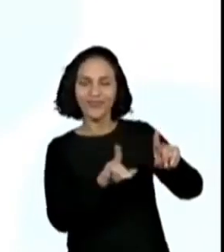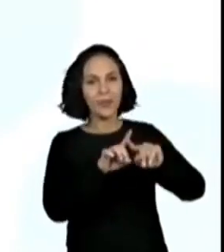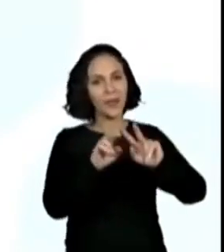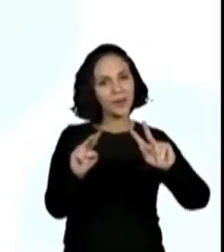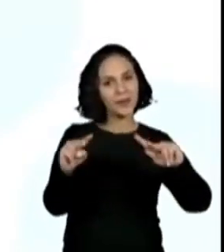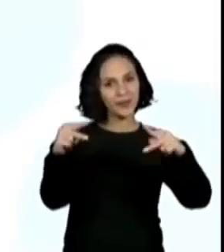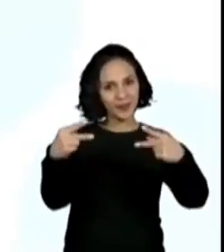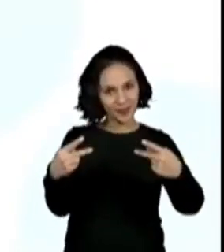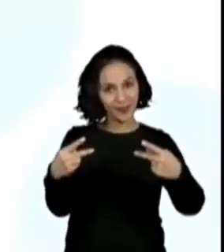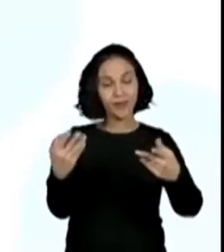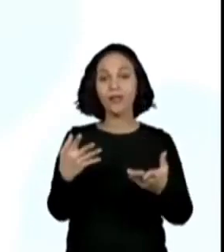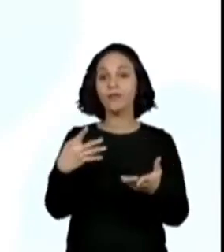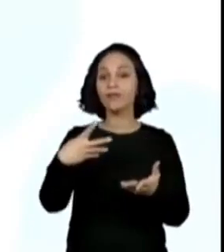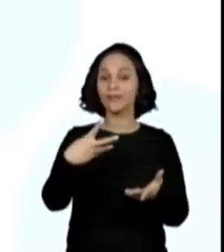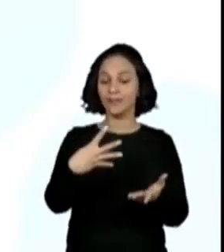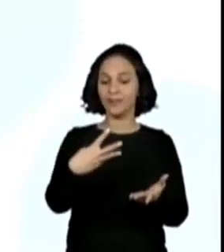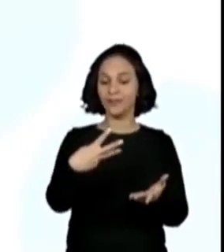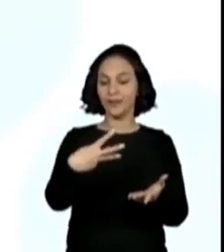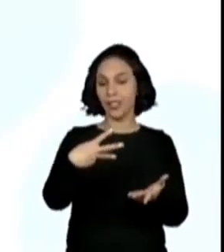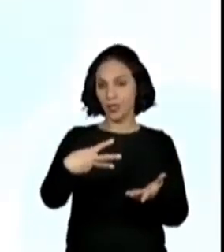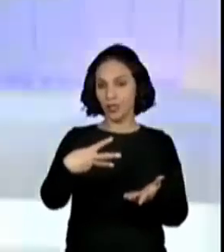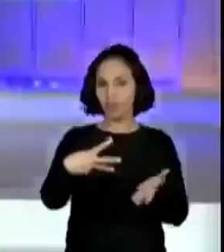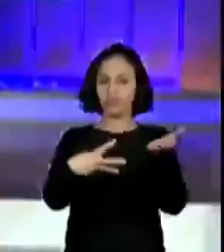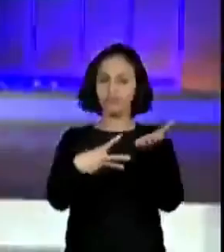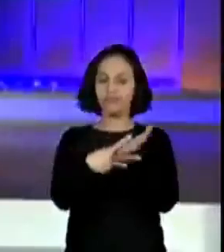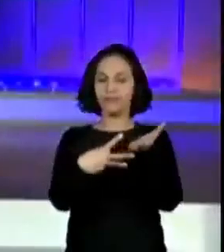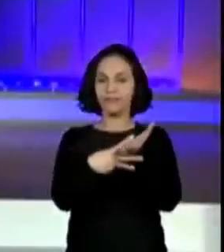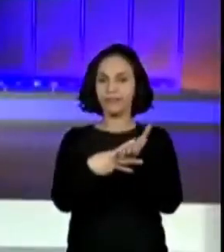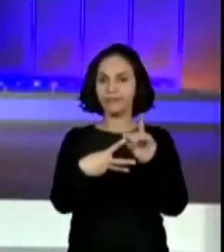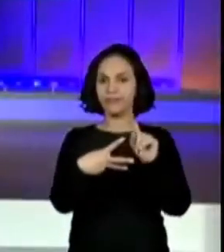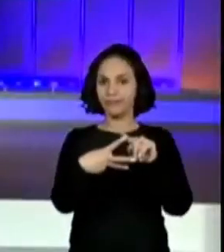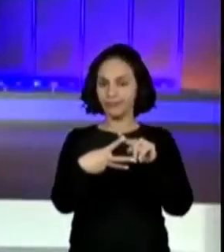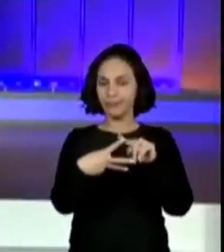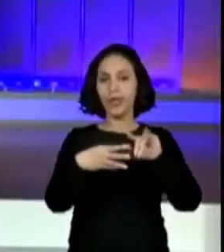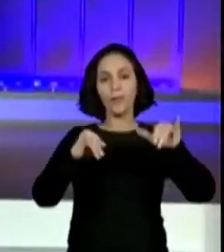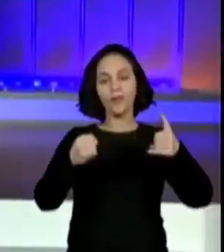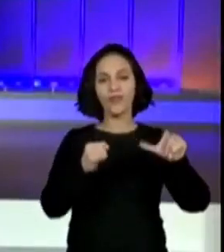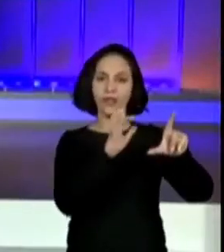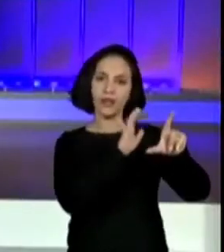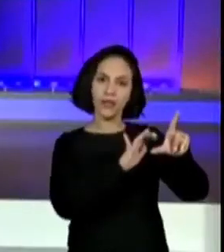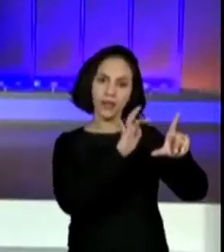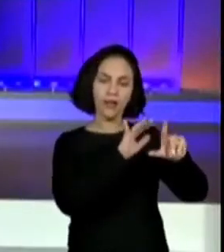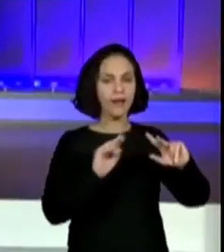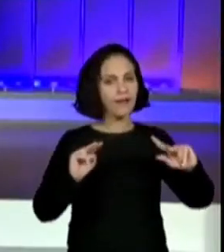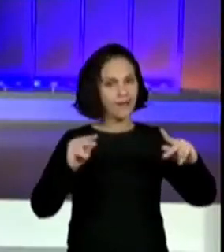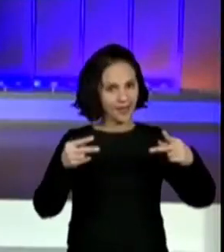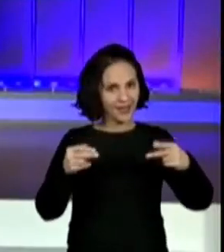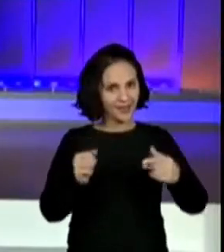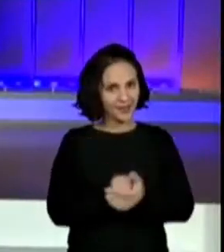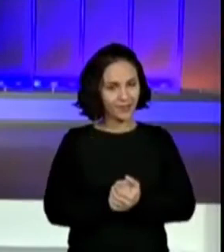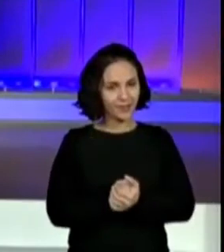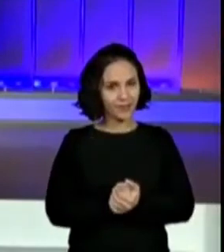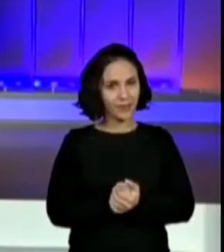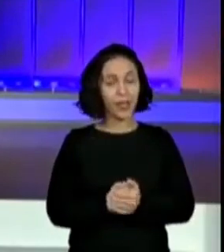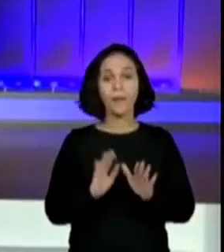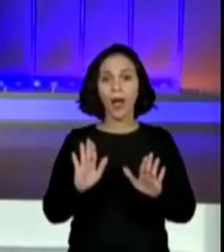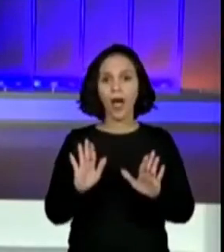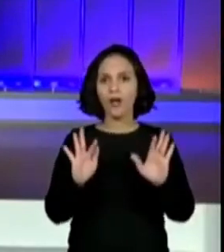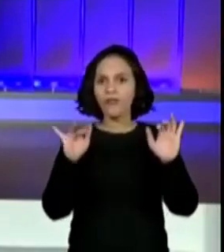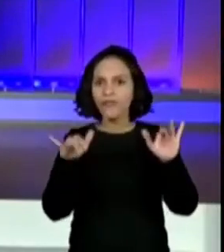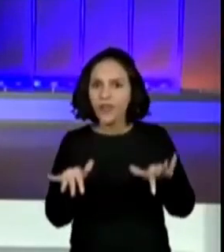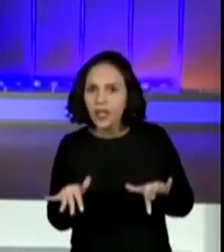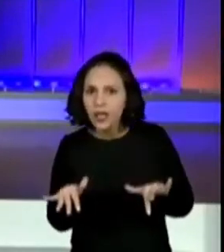esse nosso primeiro momento de aula pelo QR Code ou o link da telinha certo mas pro aí